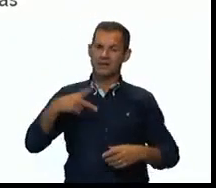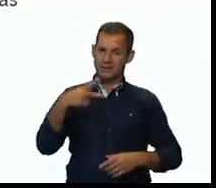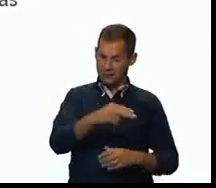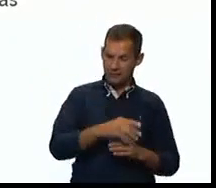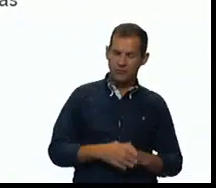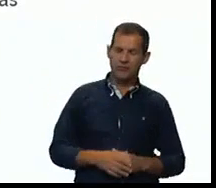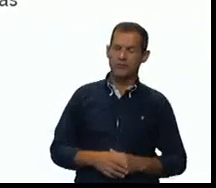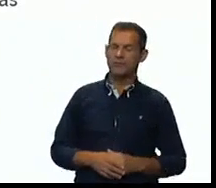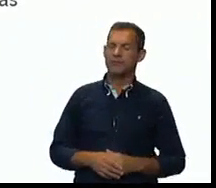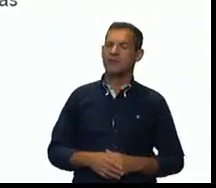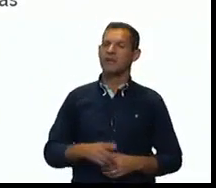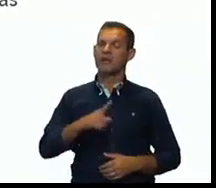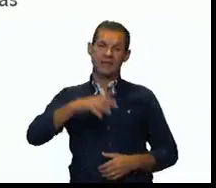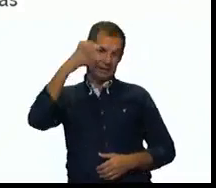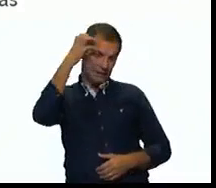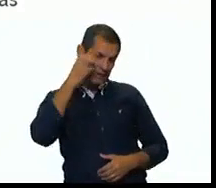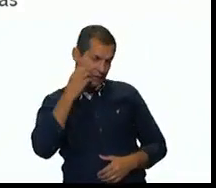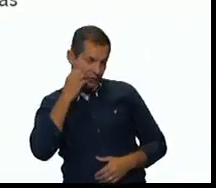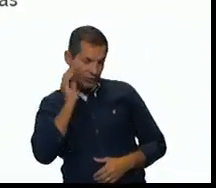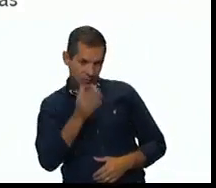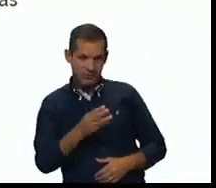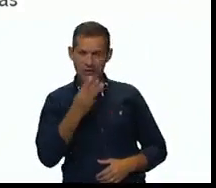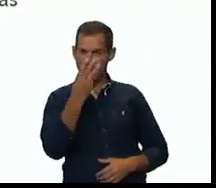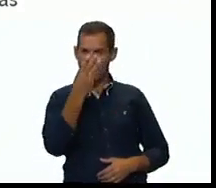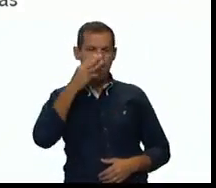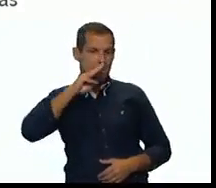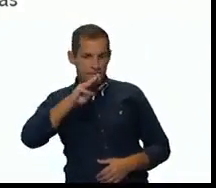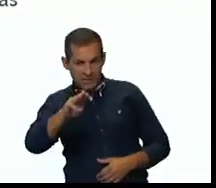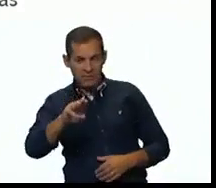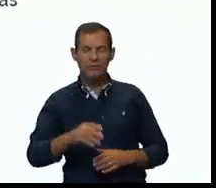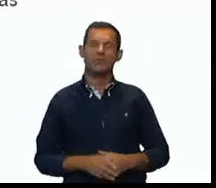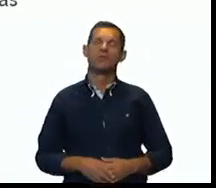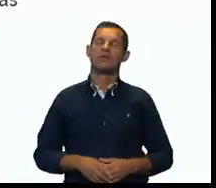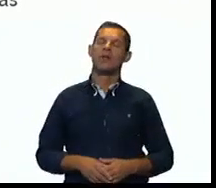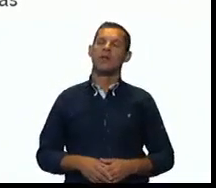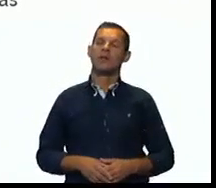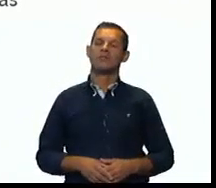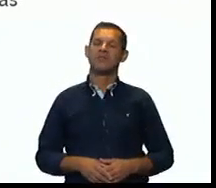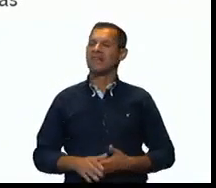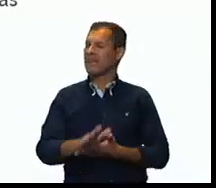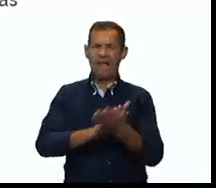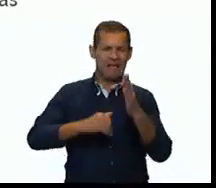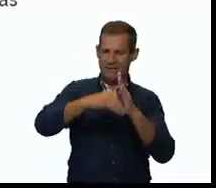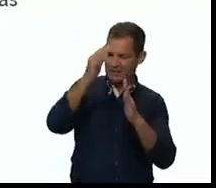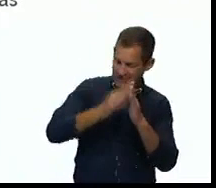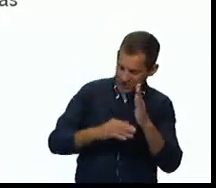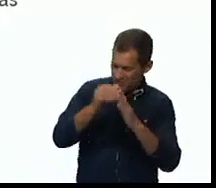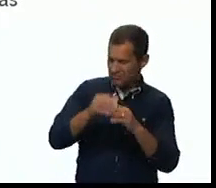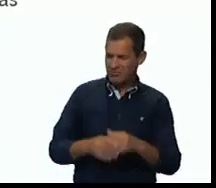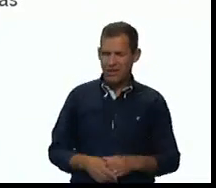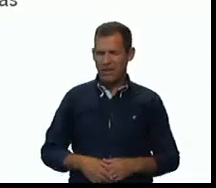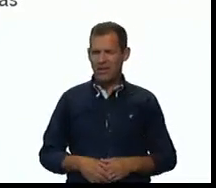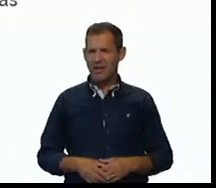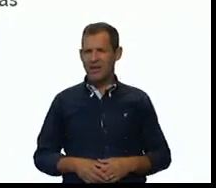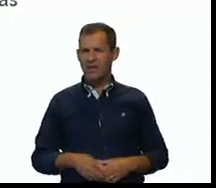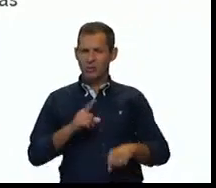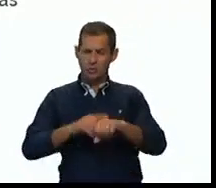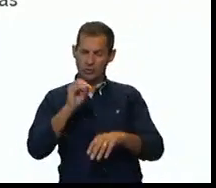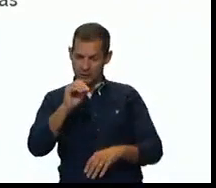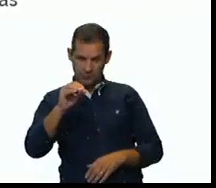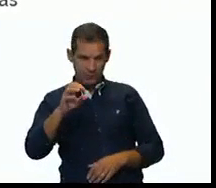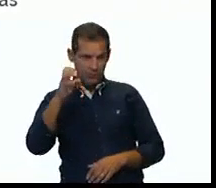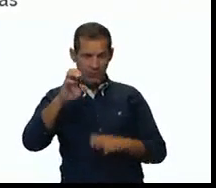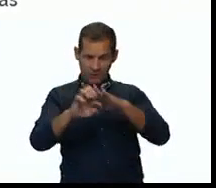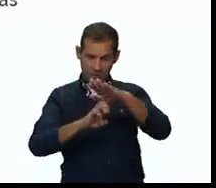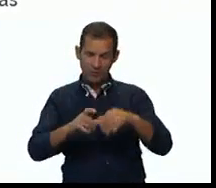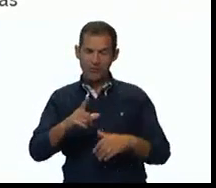corte, né, isso gerou um lucro imediato de 3 milhões. Então, sem pintar a área, ou seja, no tempo zero, a empresa